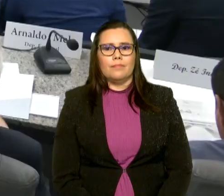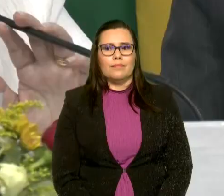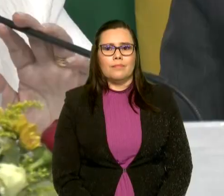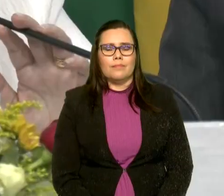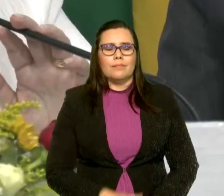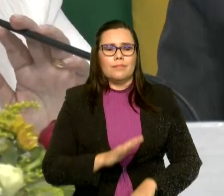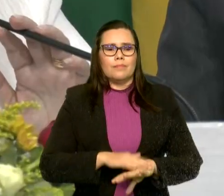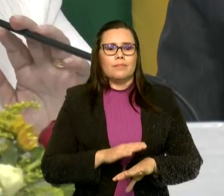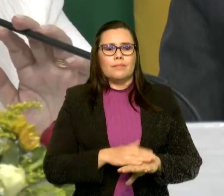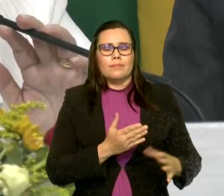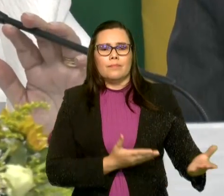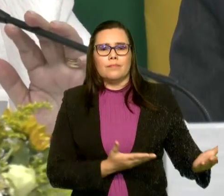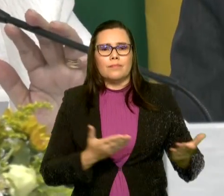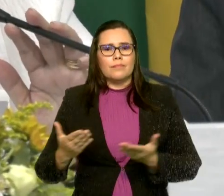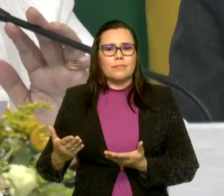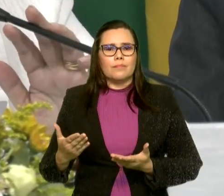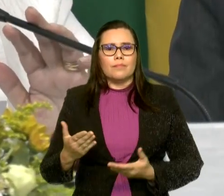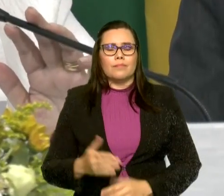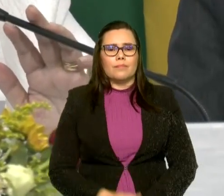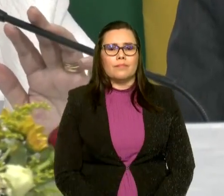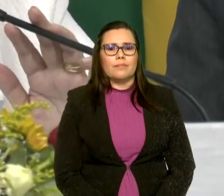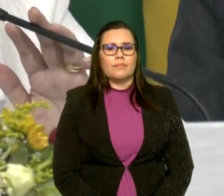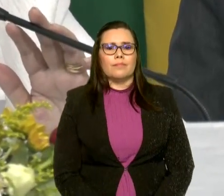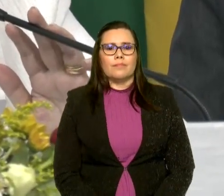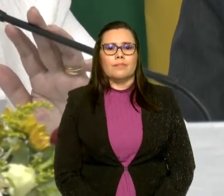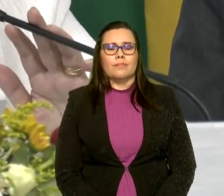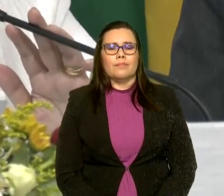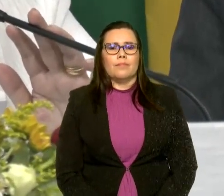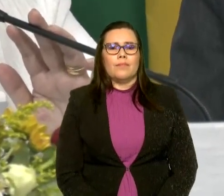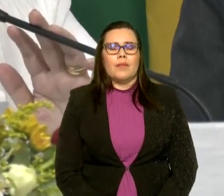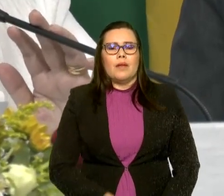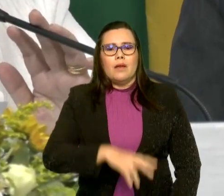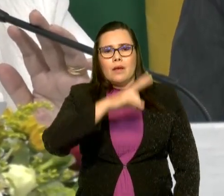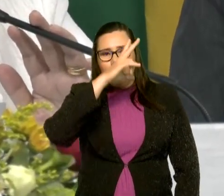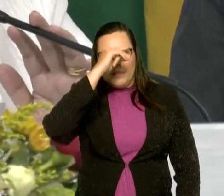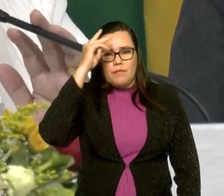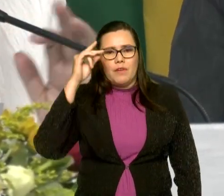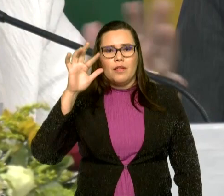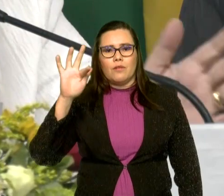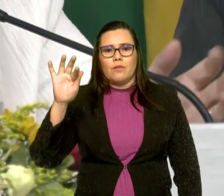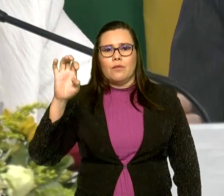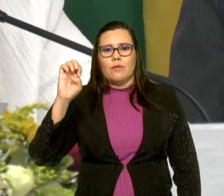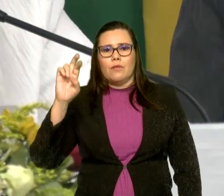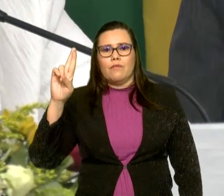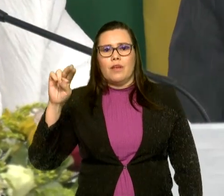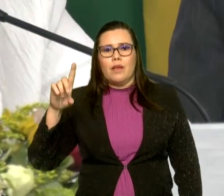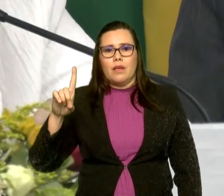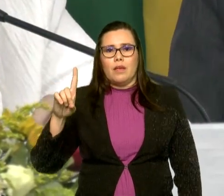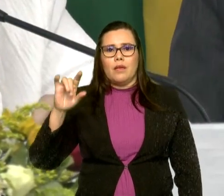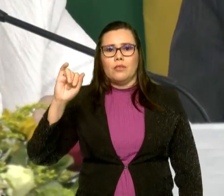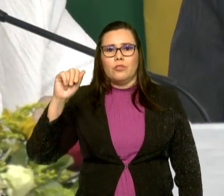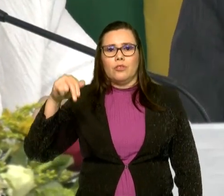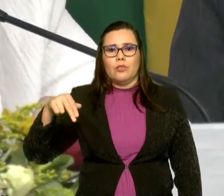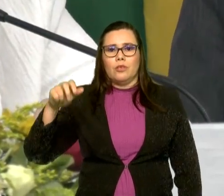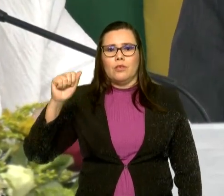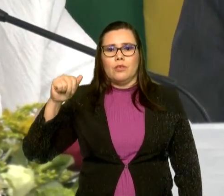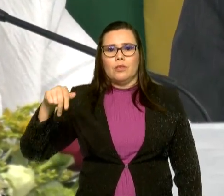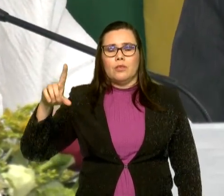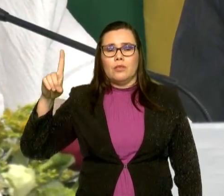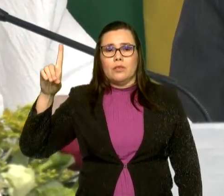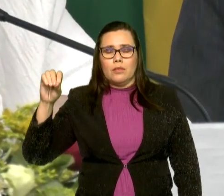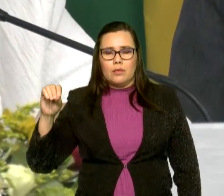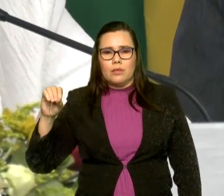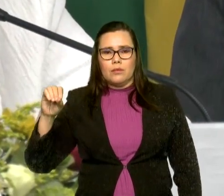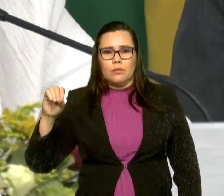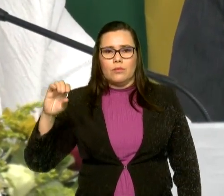Convido o senhor prefeito, o senhor Ferdinando Coutinho, prefeito de Matões, para tomar um assento